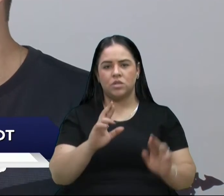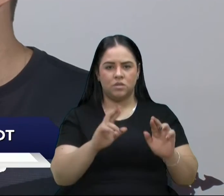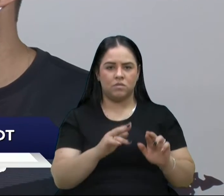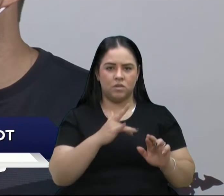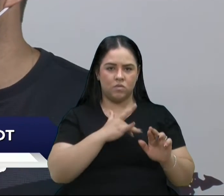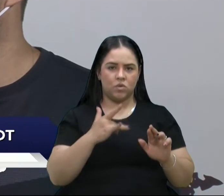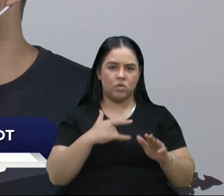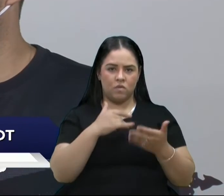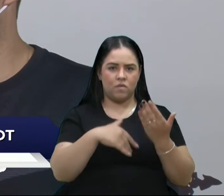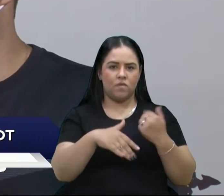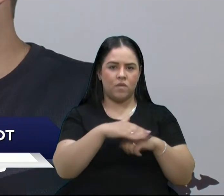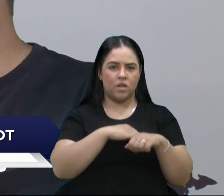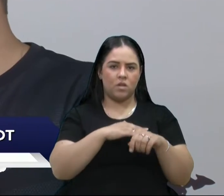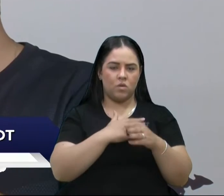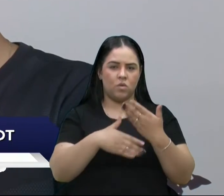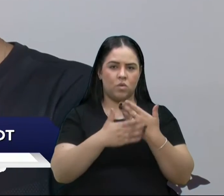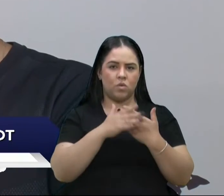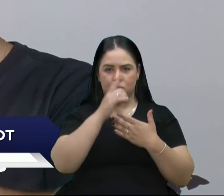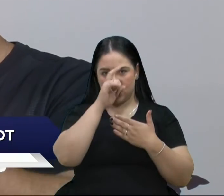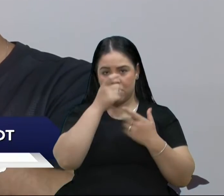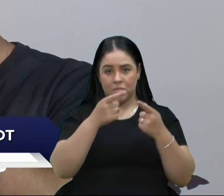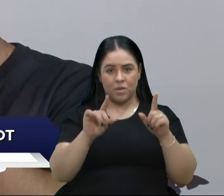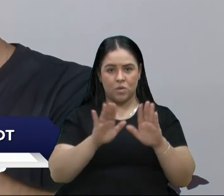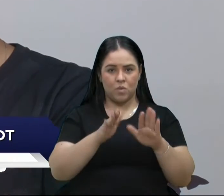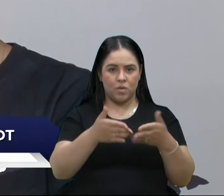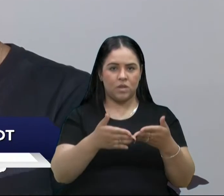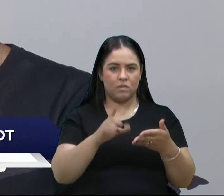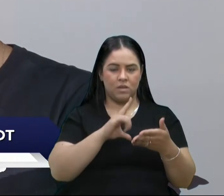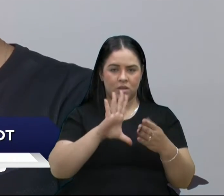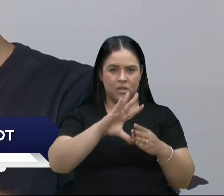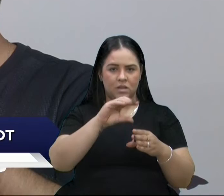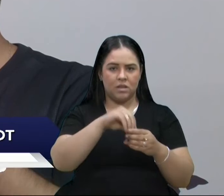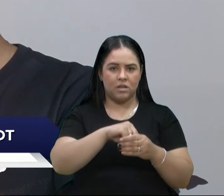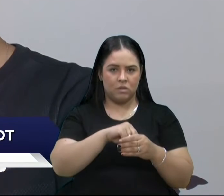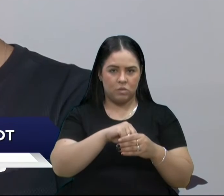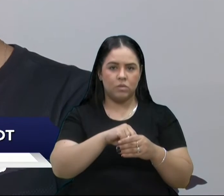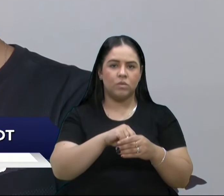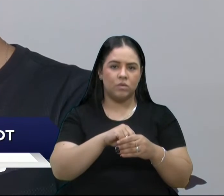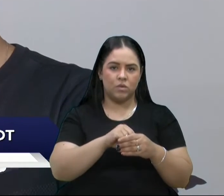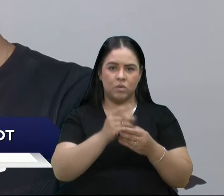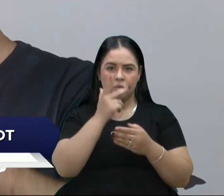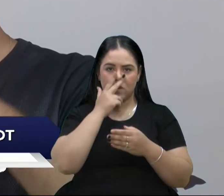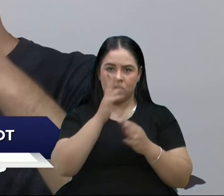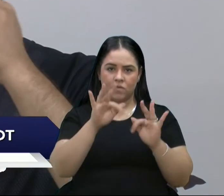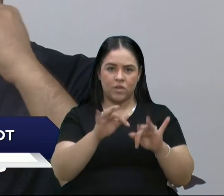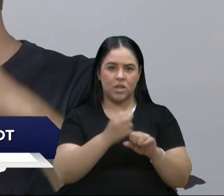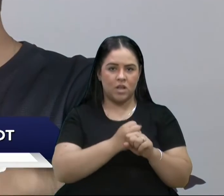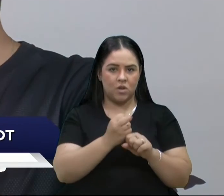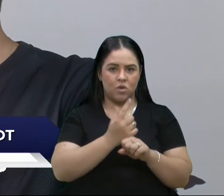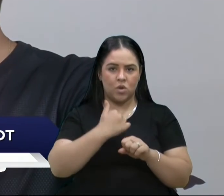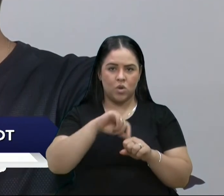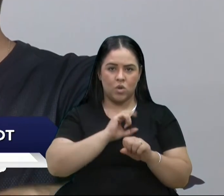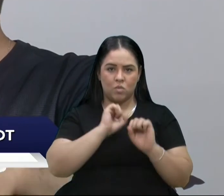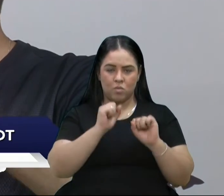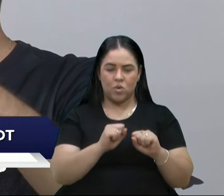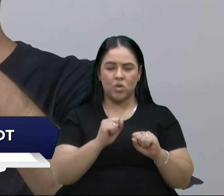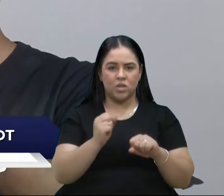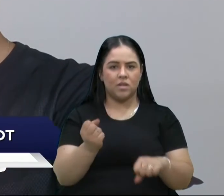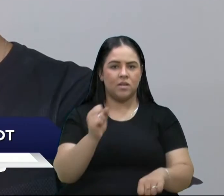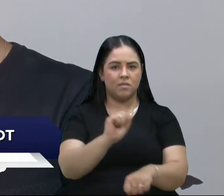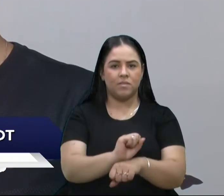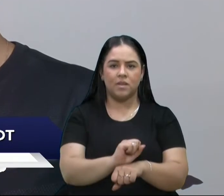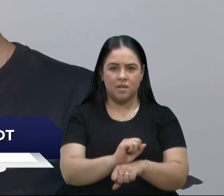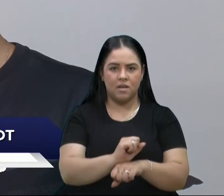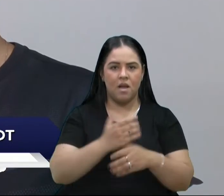com todos os hospitais, né? Mas a comissão está tendo essa árdua tarefa, mesmo no final de ano, que a gente já podia dar uma respirada e dizer,